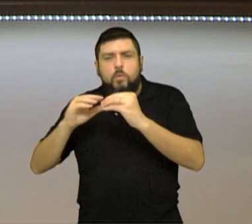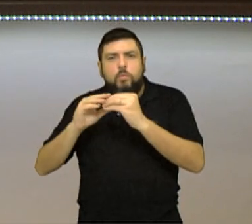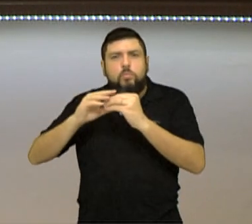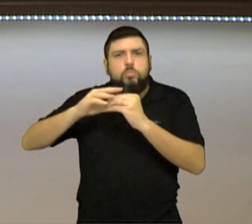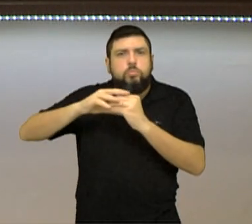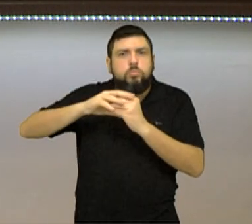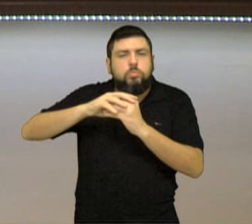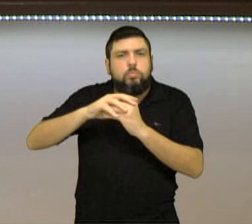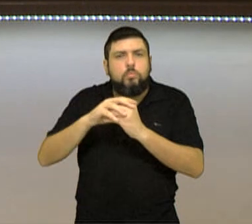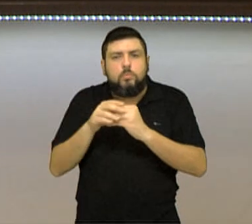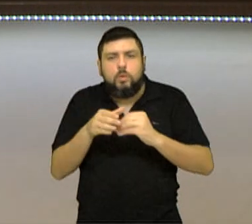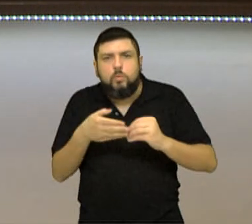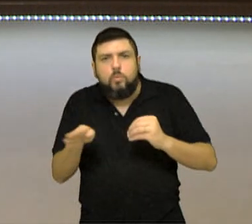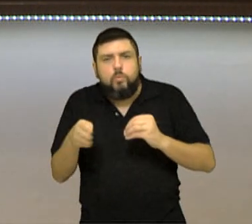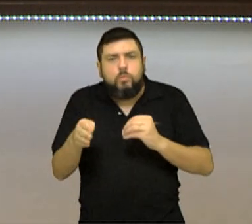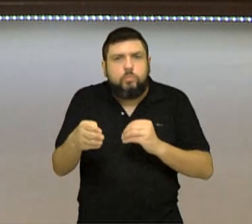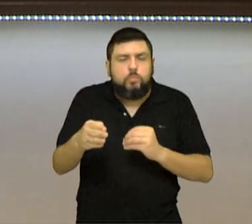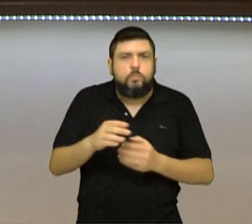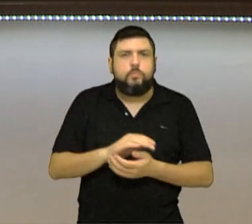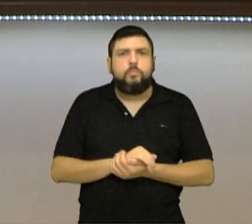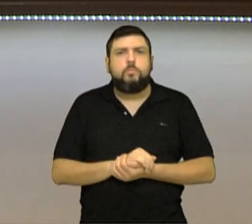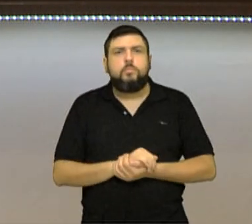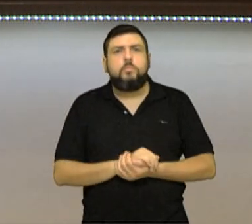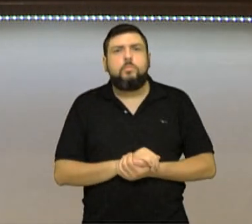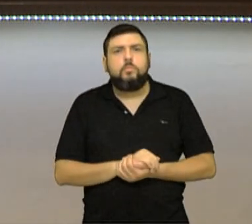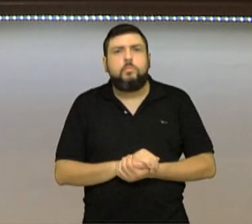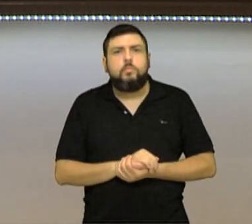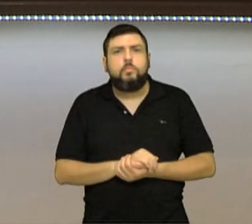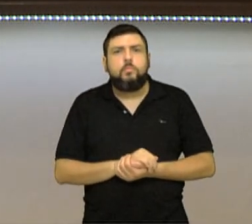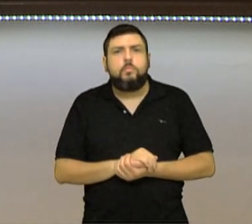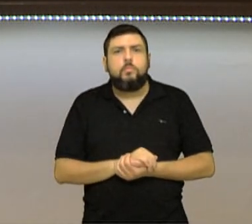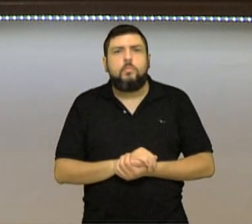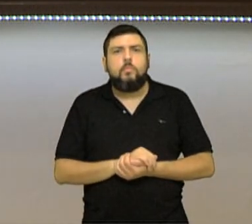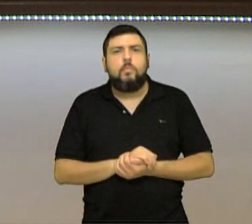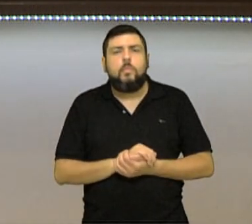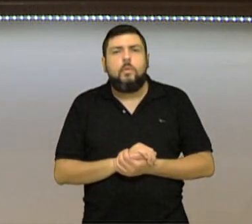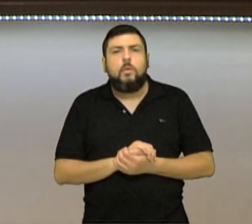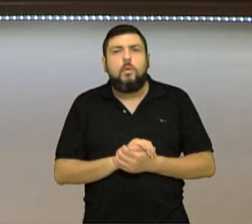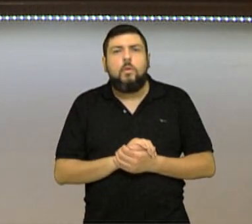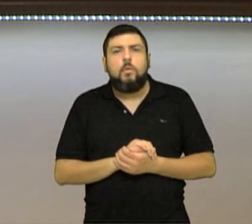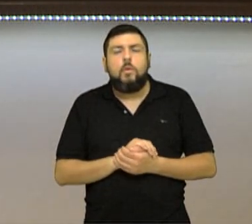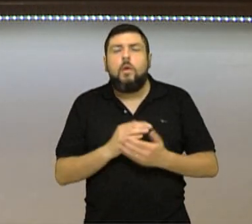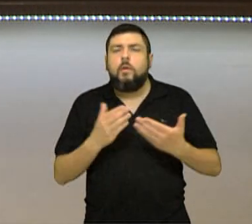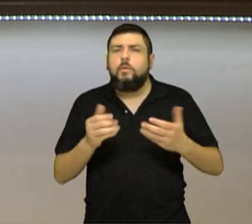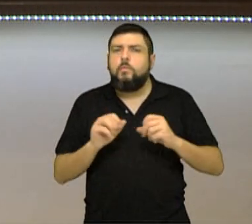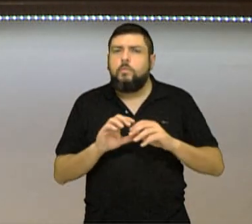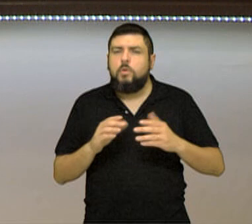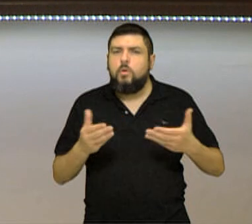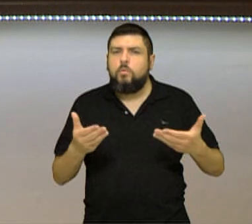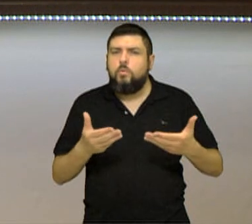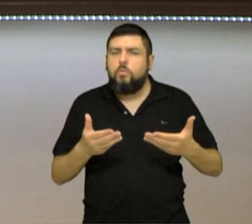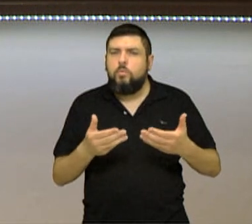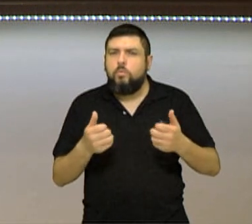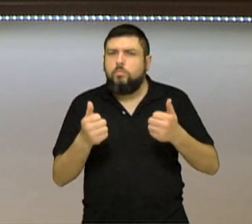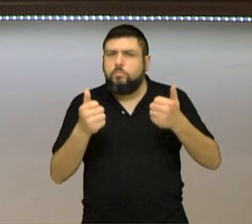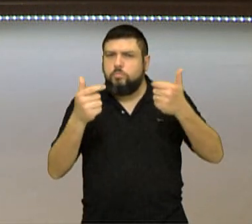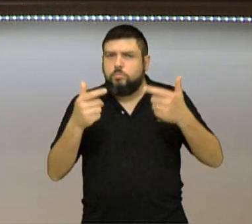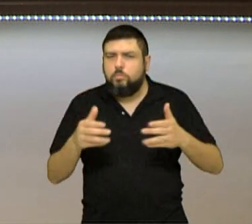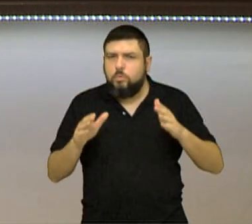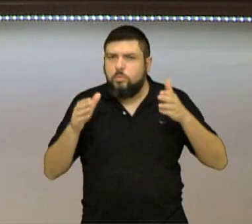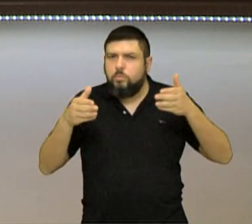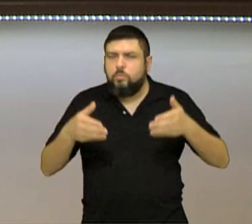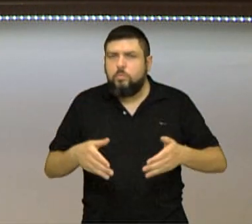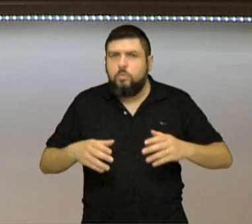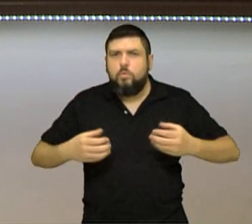trabalho de locomoção, que é específico dele. Então vamos falar especificamente então da ovogênese ou ovulogênese,